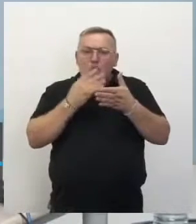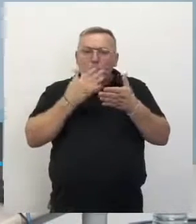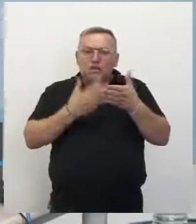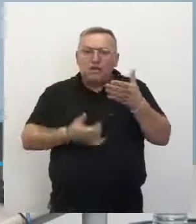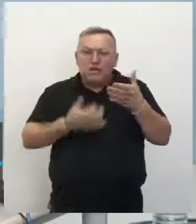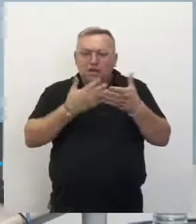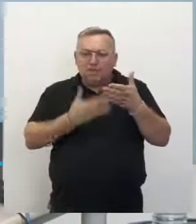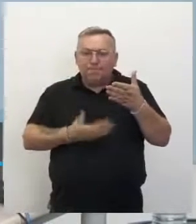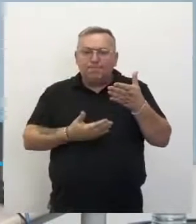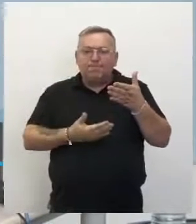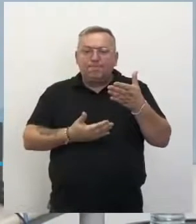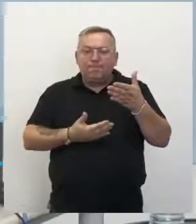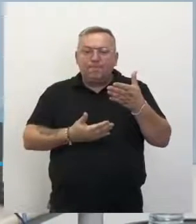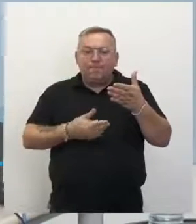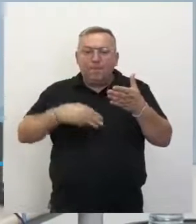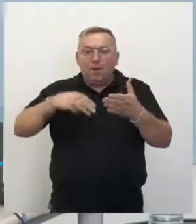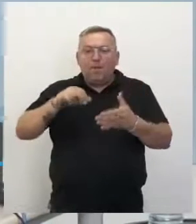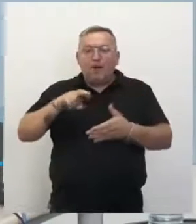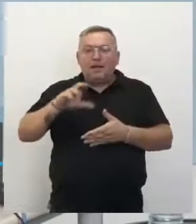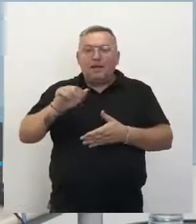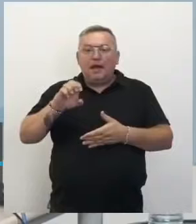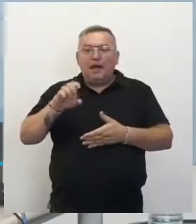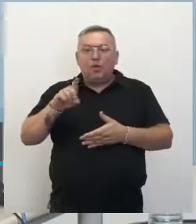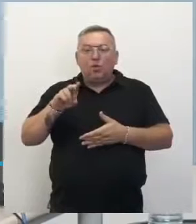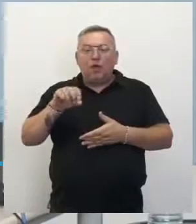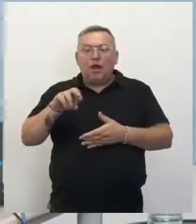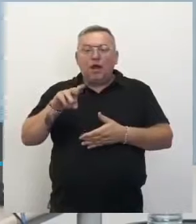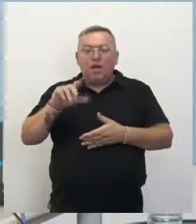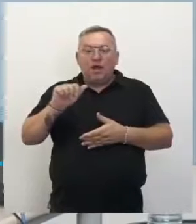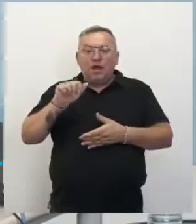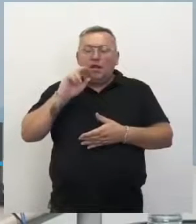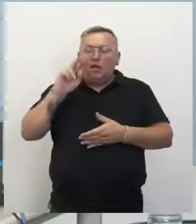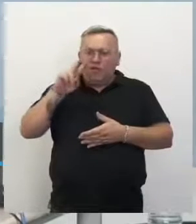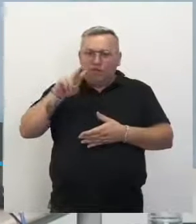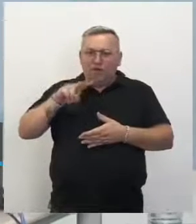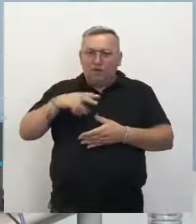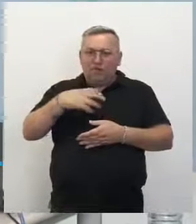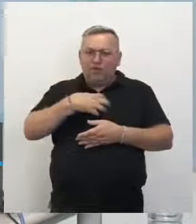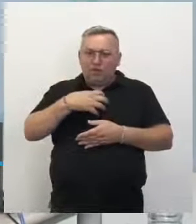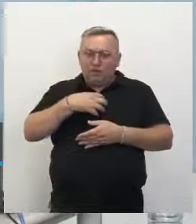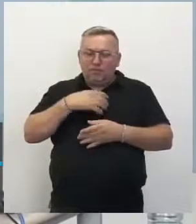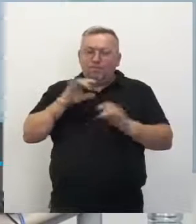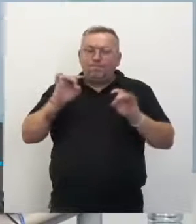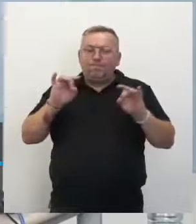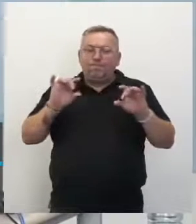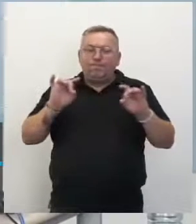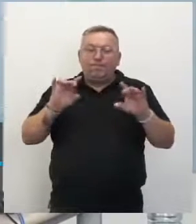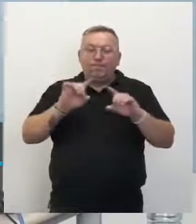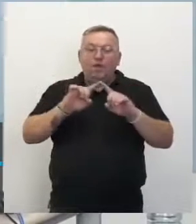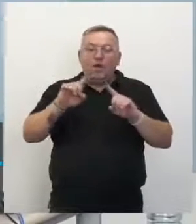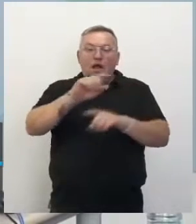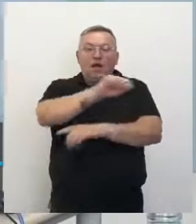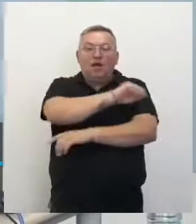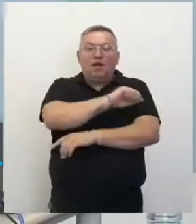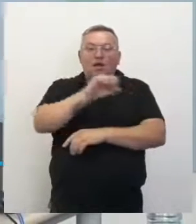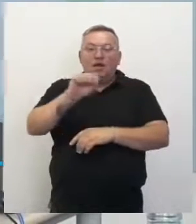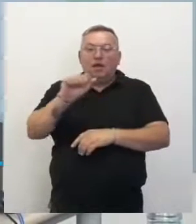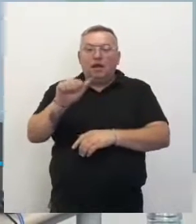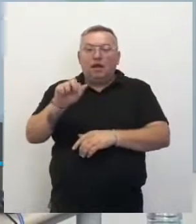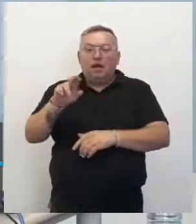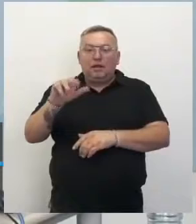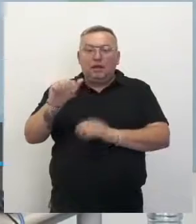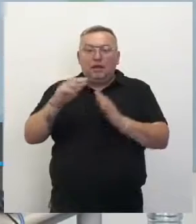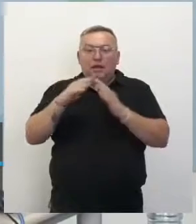corrente sanguínea, Maria Eduarda. Eu vou ler aqui de uma maneira muito especial, a aluna Sara,